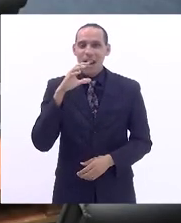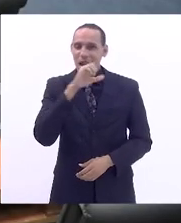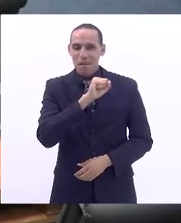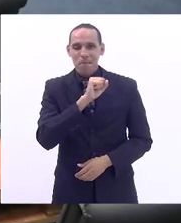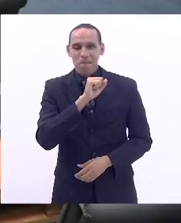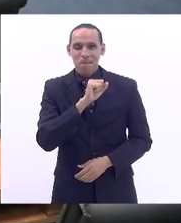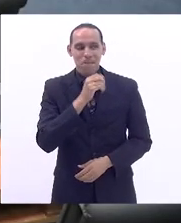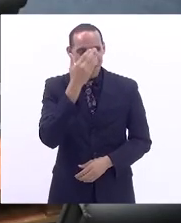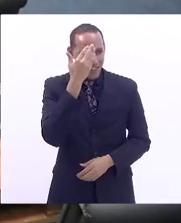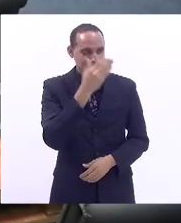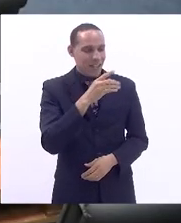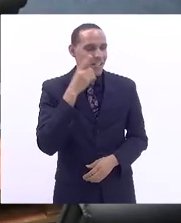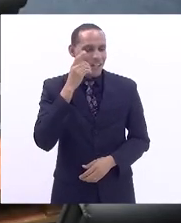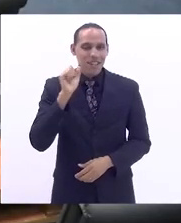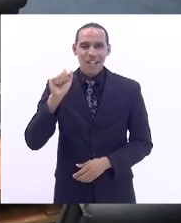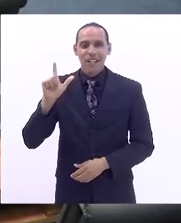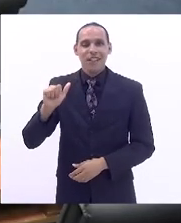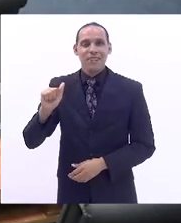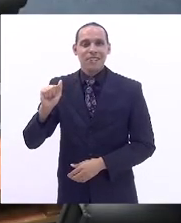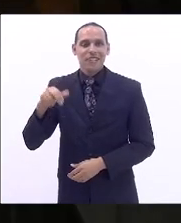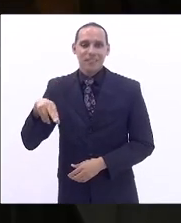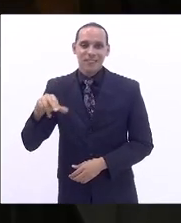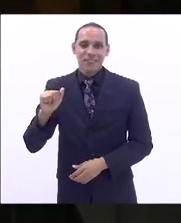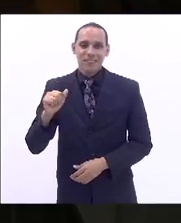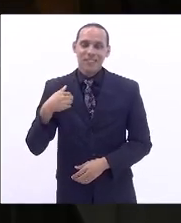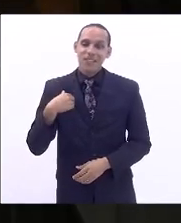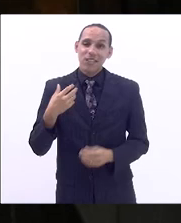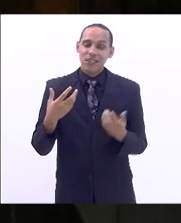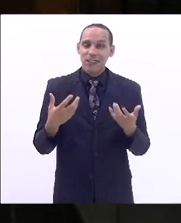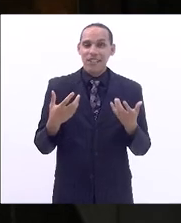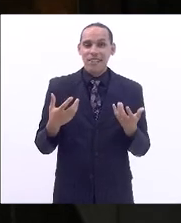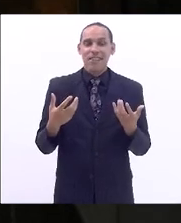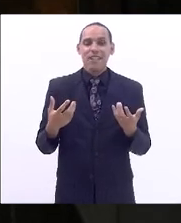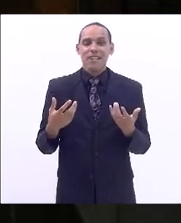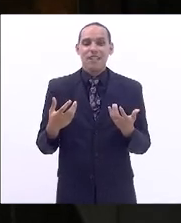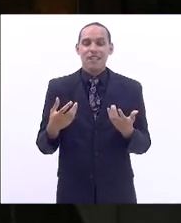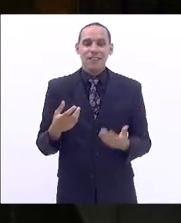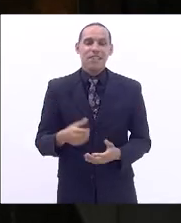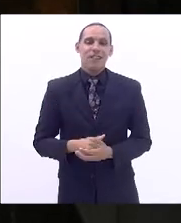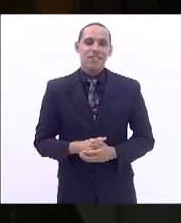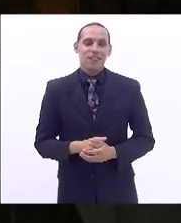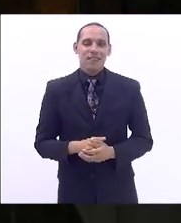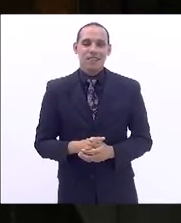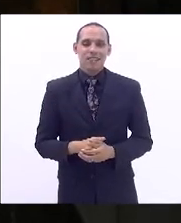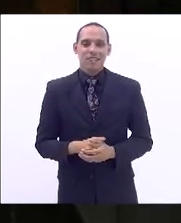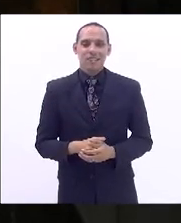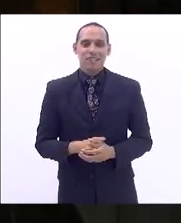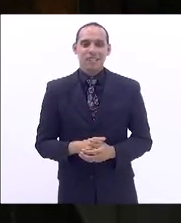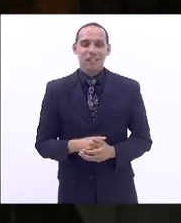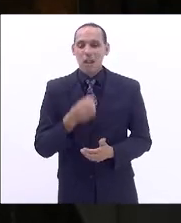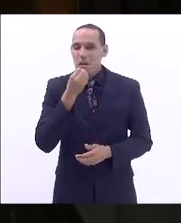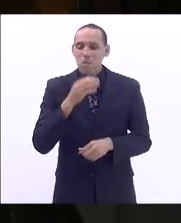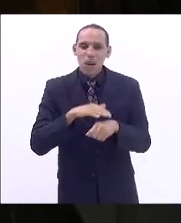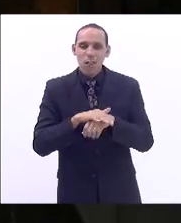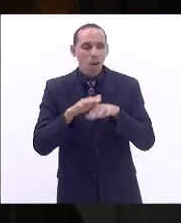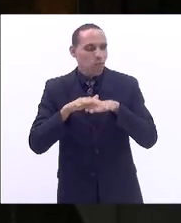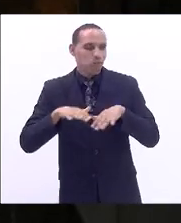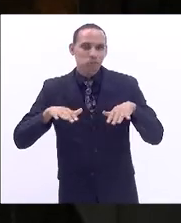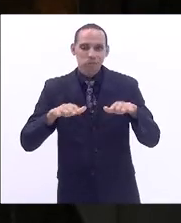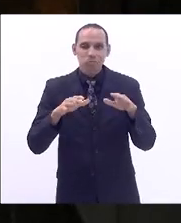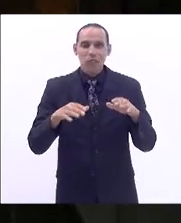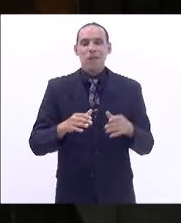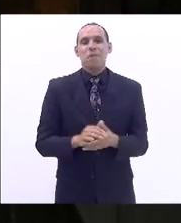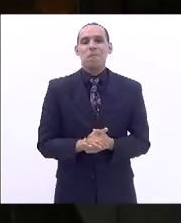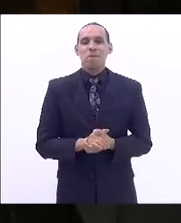vamos rapidinho Obrigado o deputado Alana passo Muito obrigado aí quero aqui desejar boa noite aqui a todos os